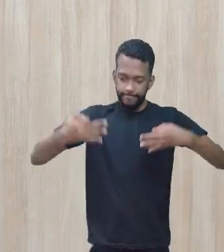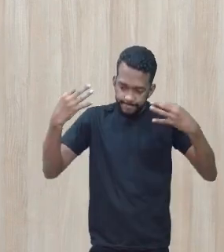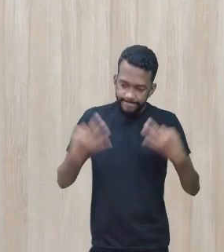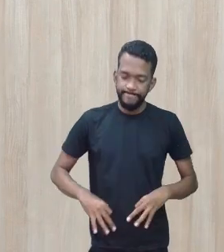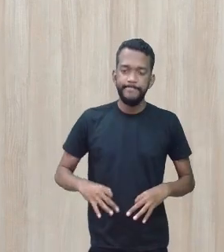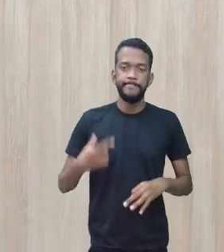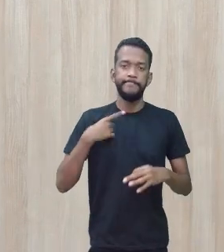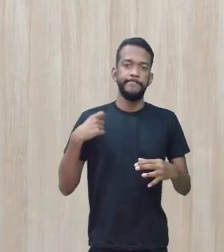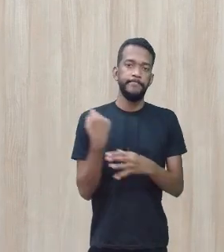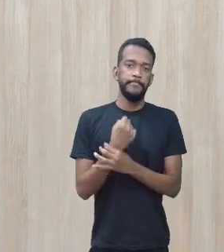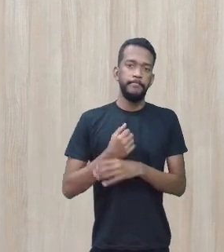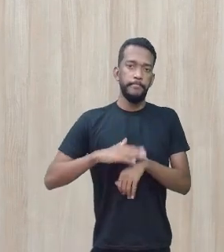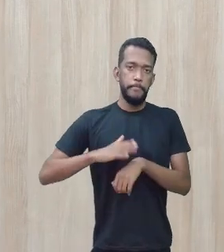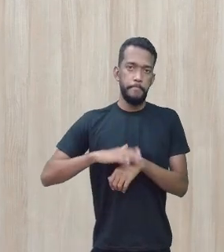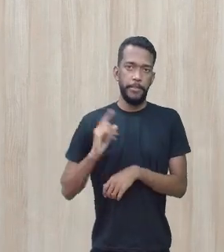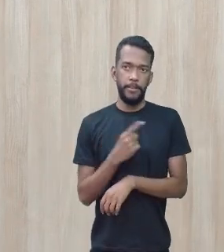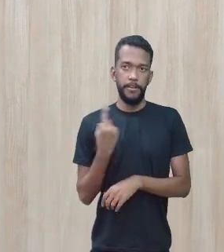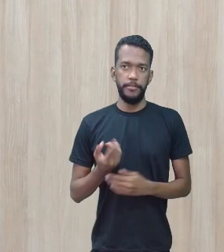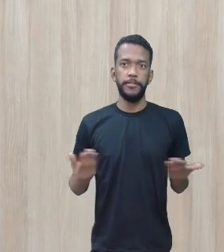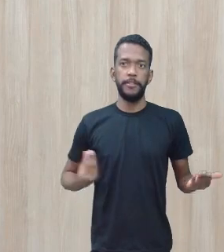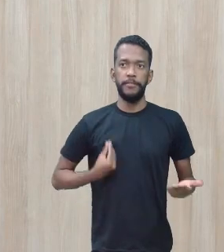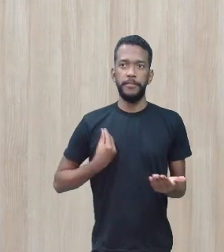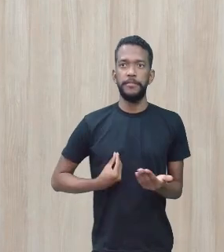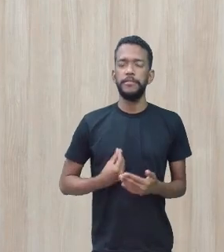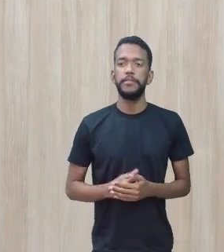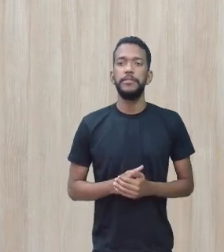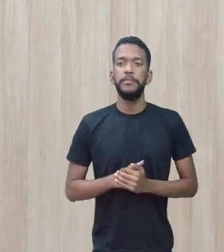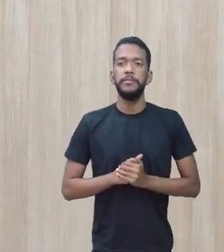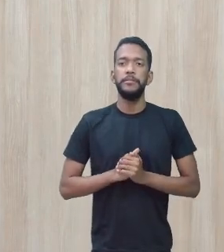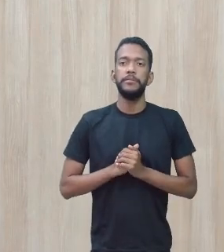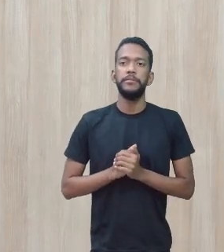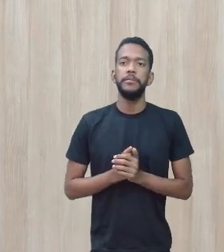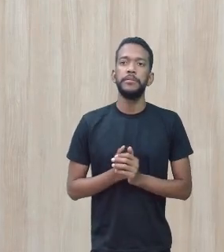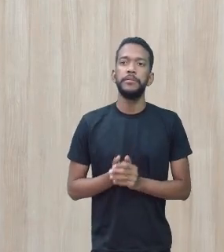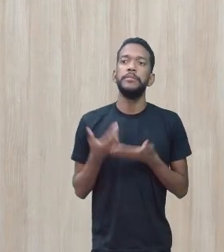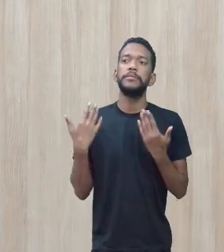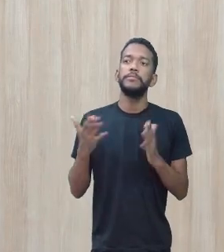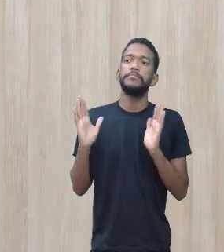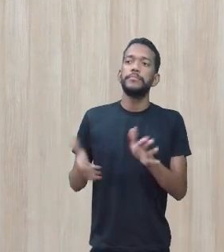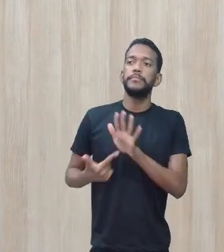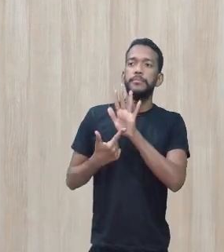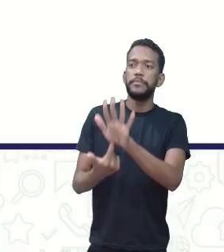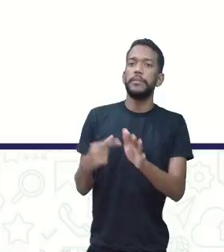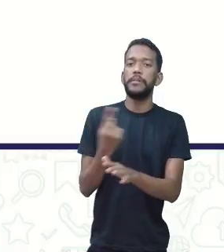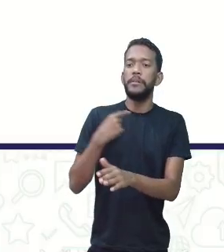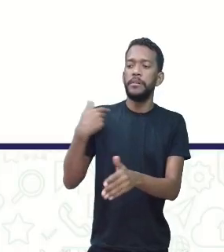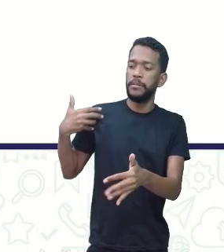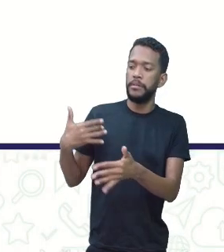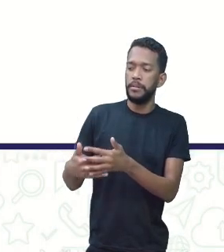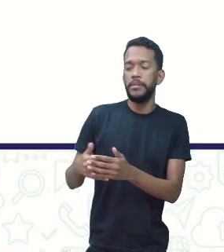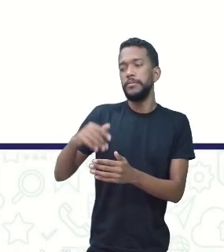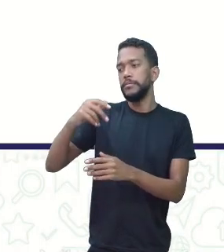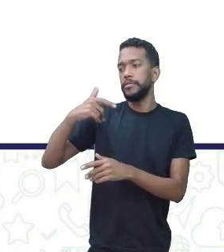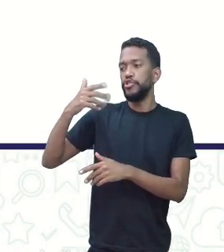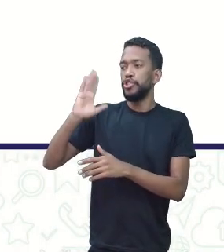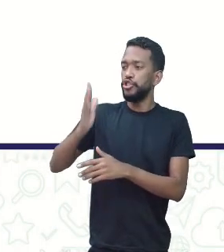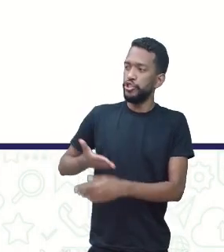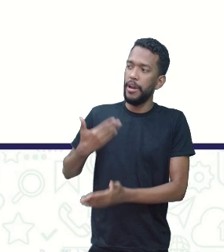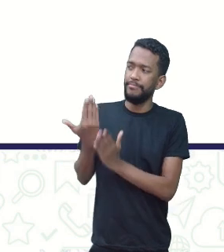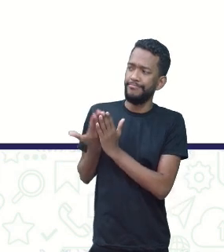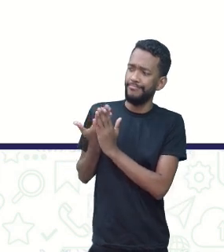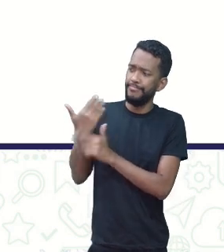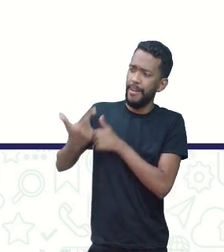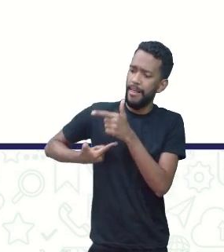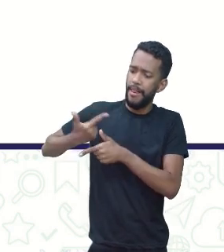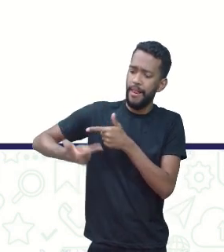de segurança no momento que a gente está vivendo. E aí eu apresentei uma coisa que a gente já está acostumado a trabalhar. A gente vai hoje